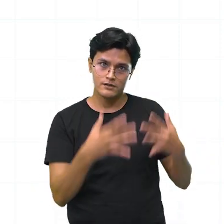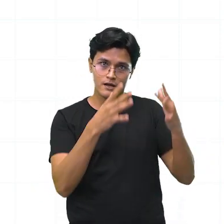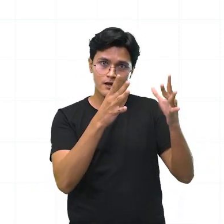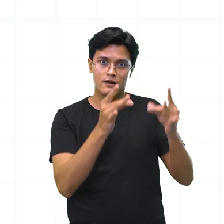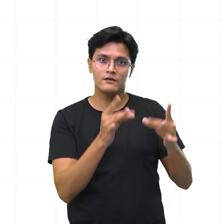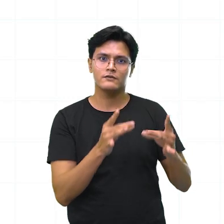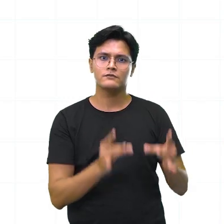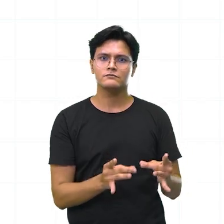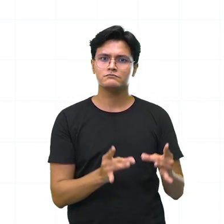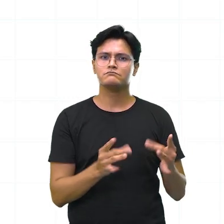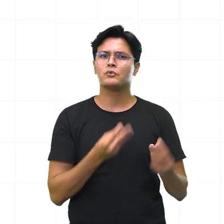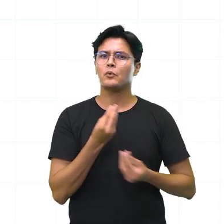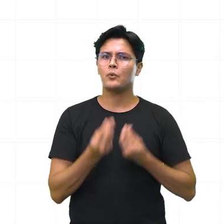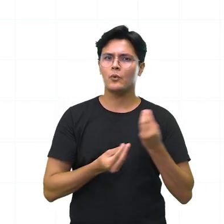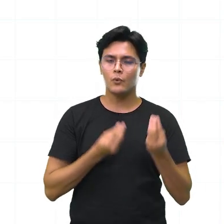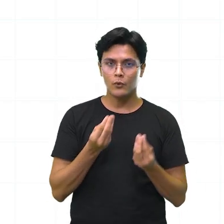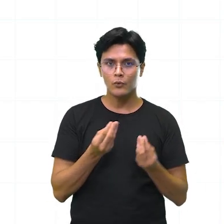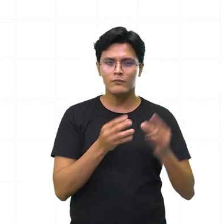descrever. De que forma?